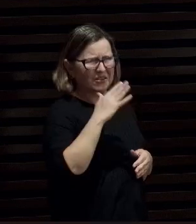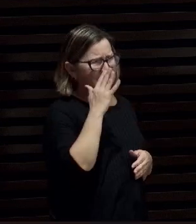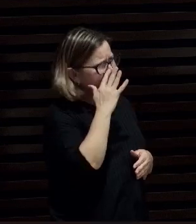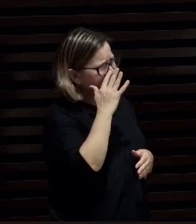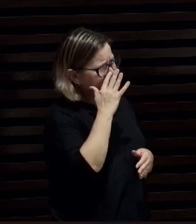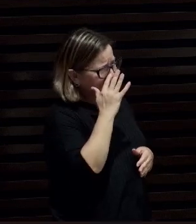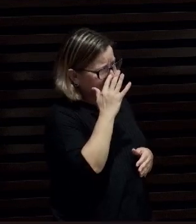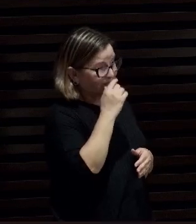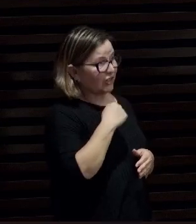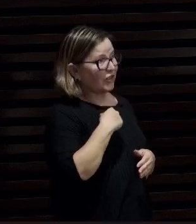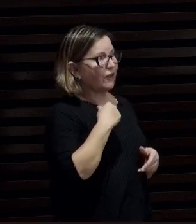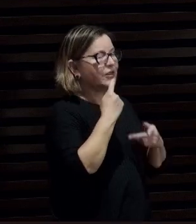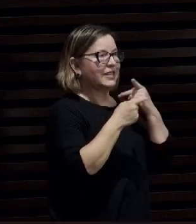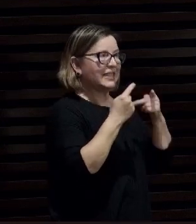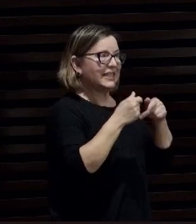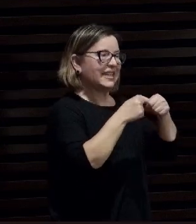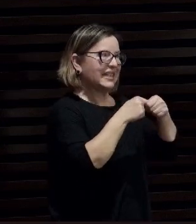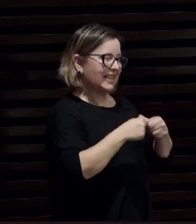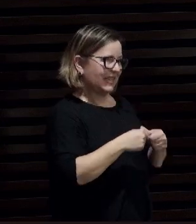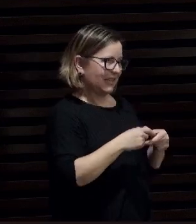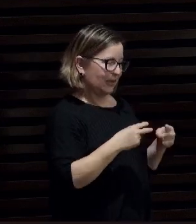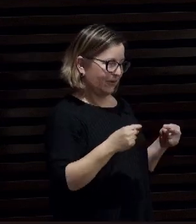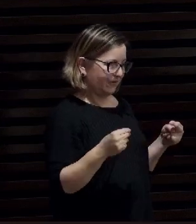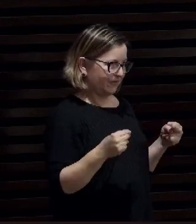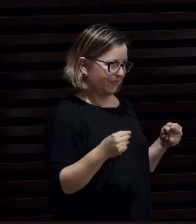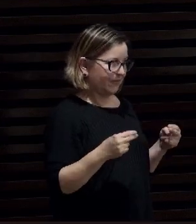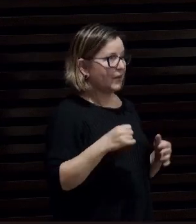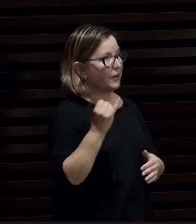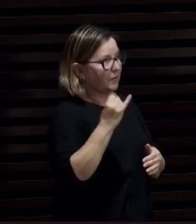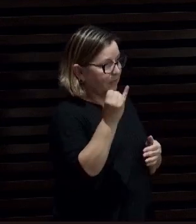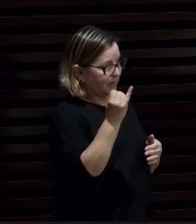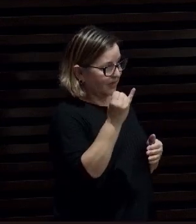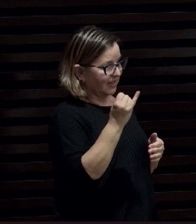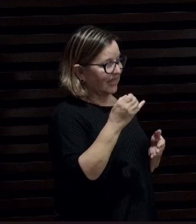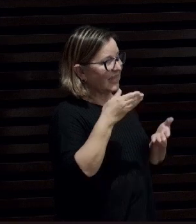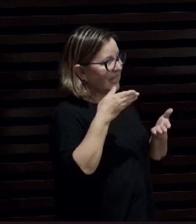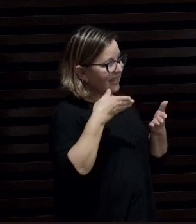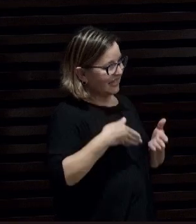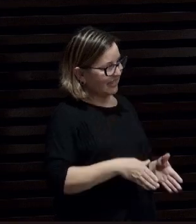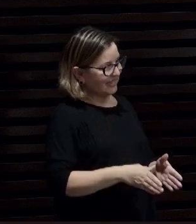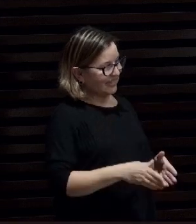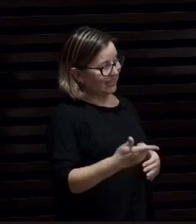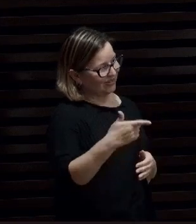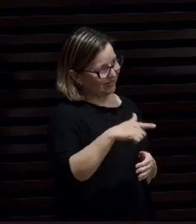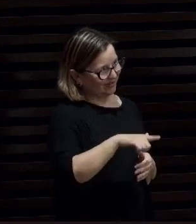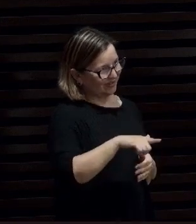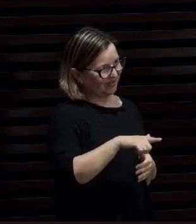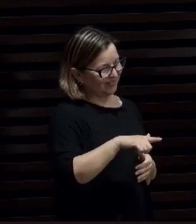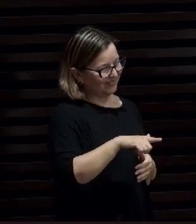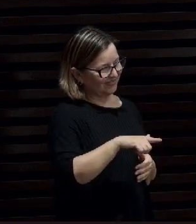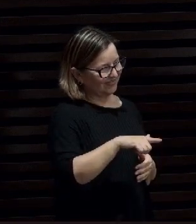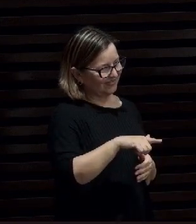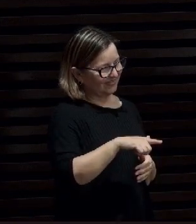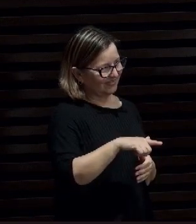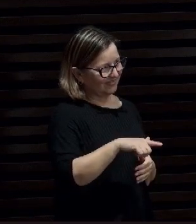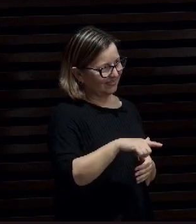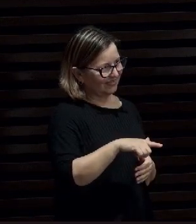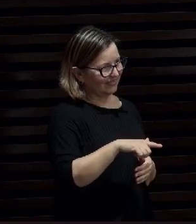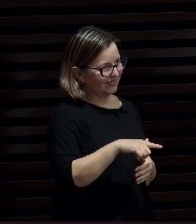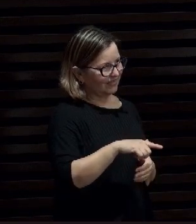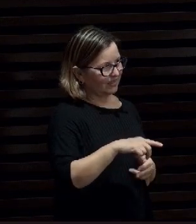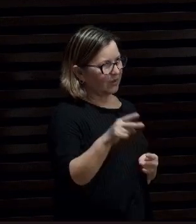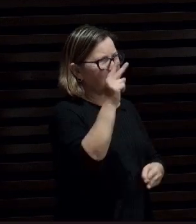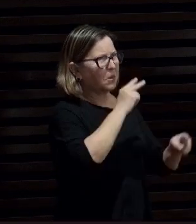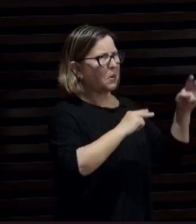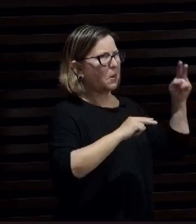te admires de eu te dizer: importa-vos nascer de novo. O vento